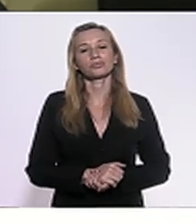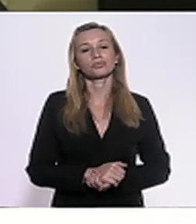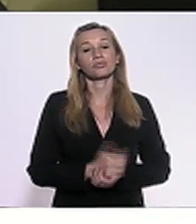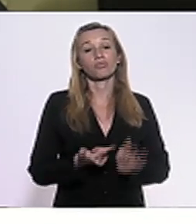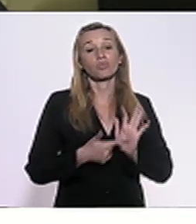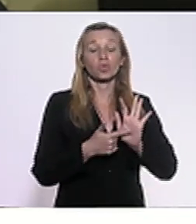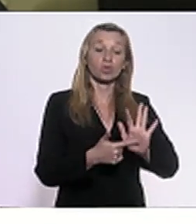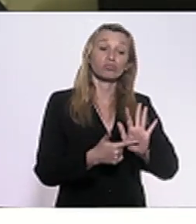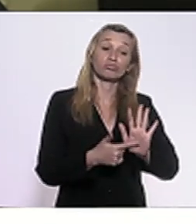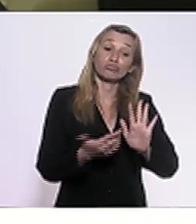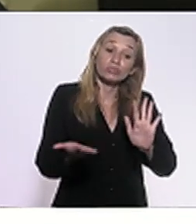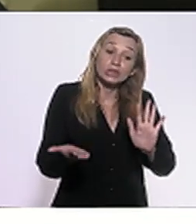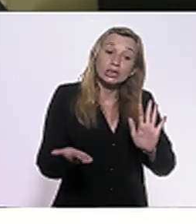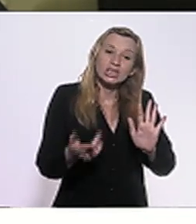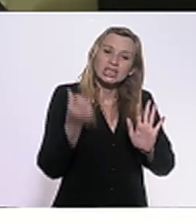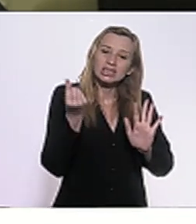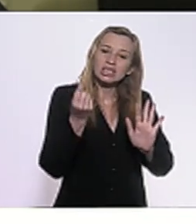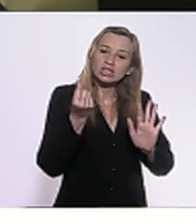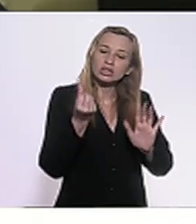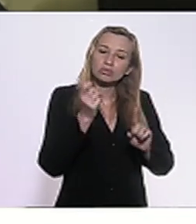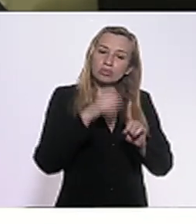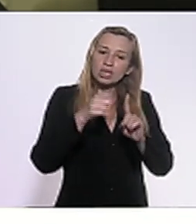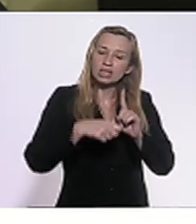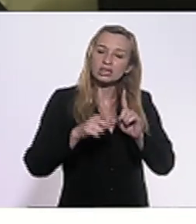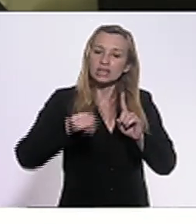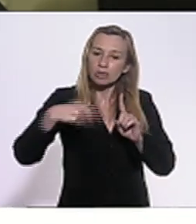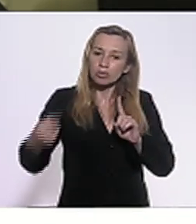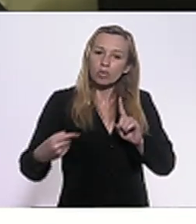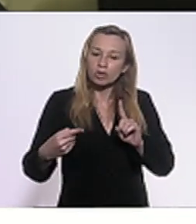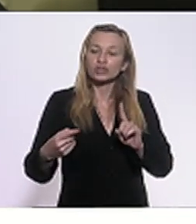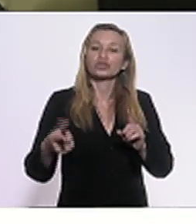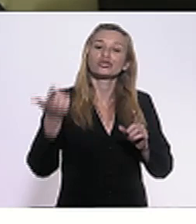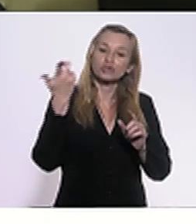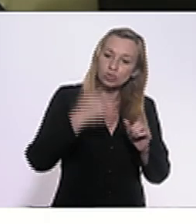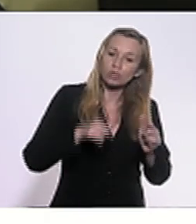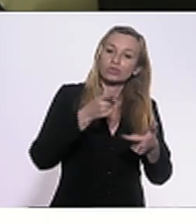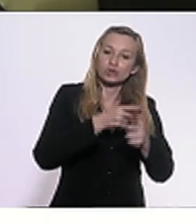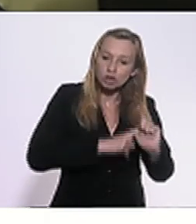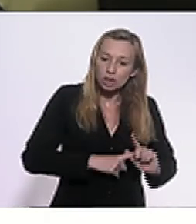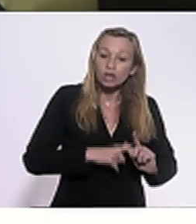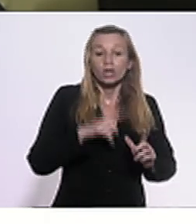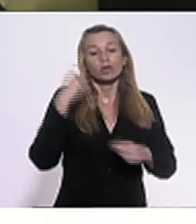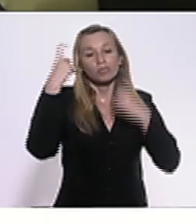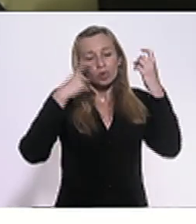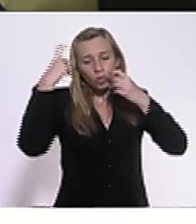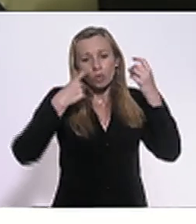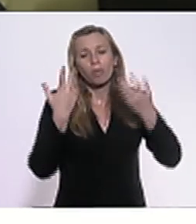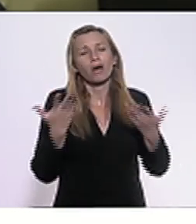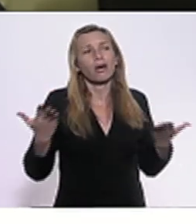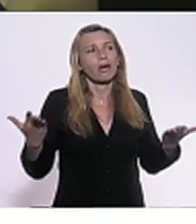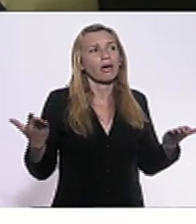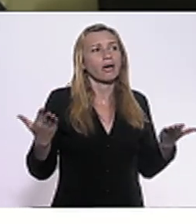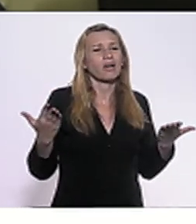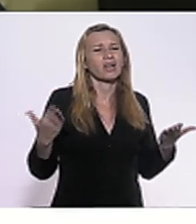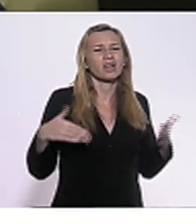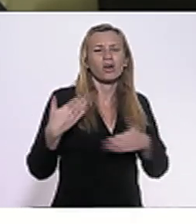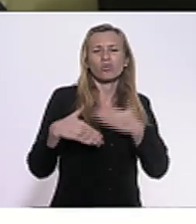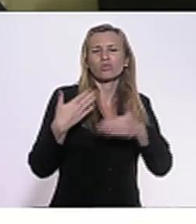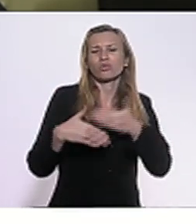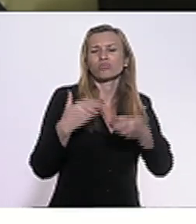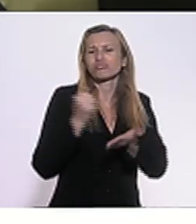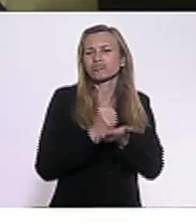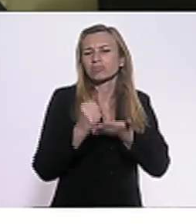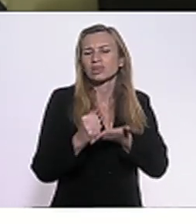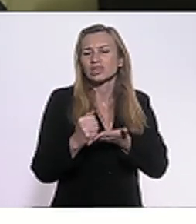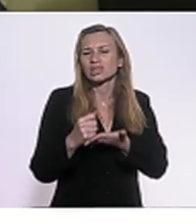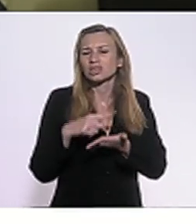mostrou inócuo porque 6 meses depois houve mais um descumprimento. Então, o que me preocupa é que, ao longo da execução do contrato,